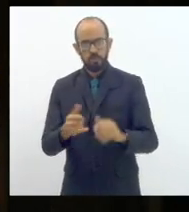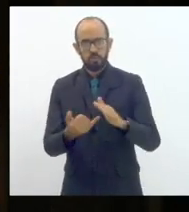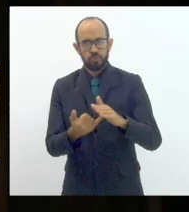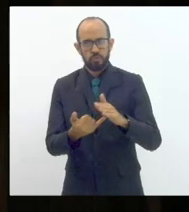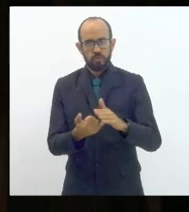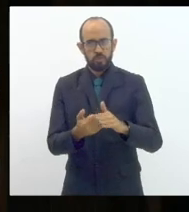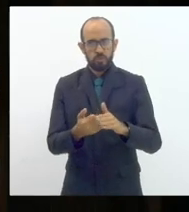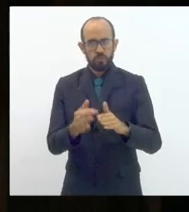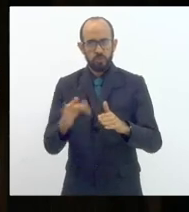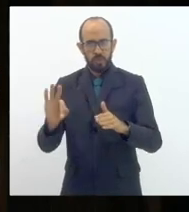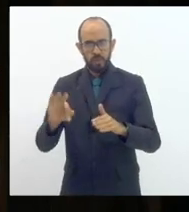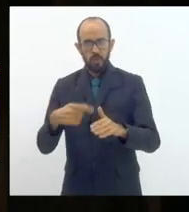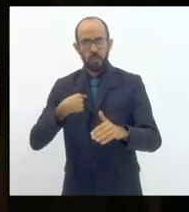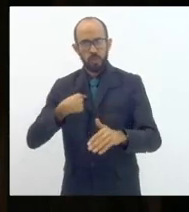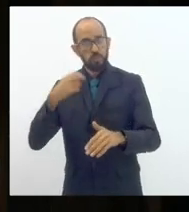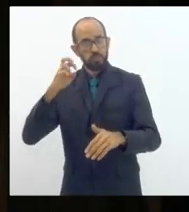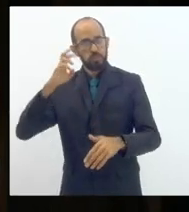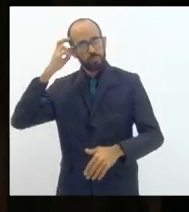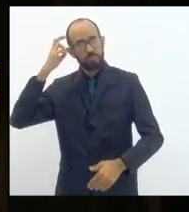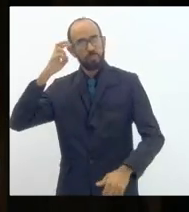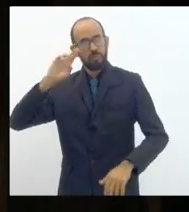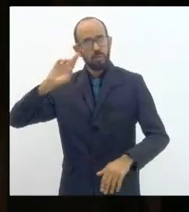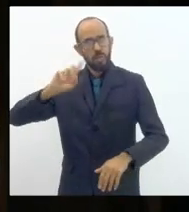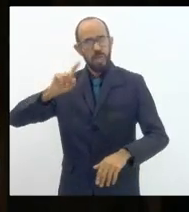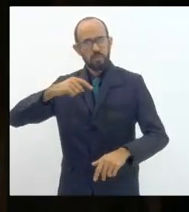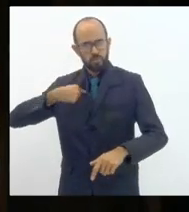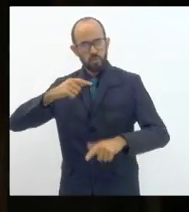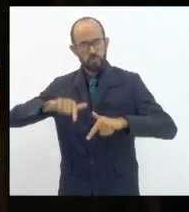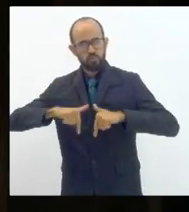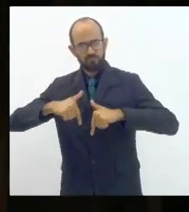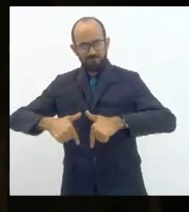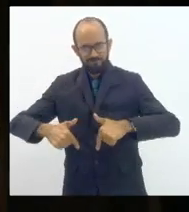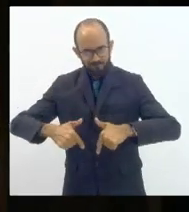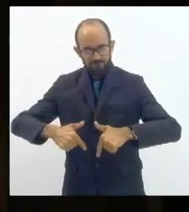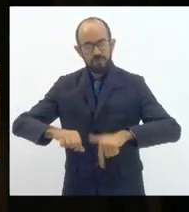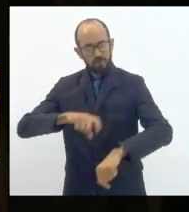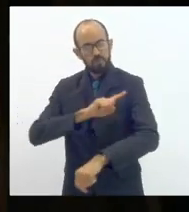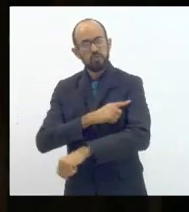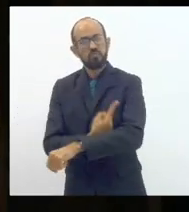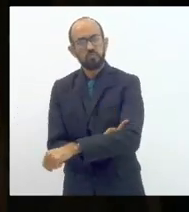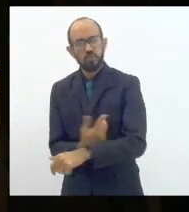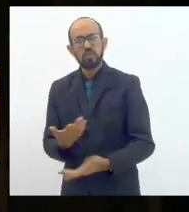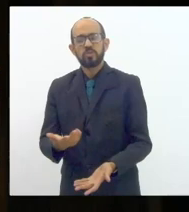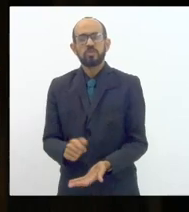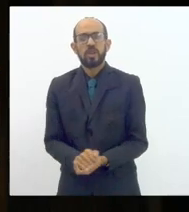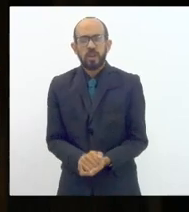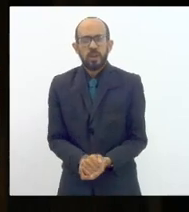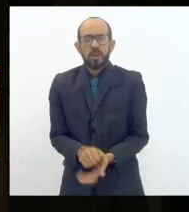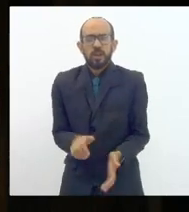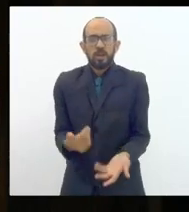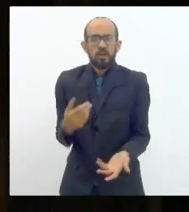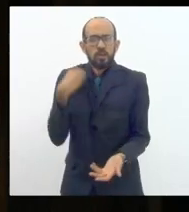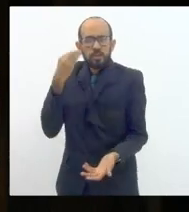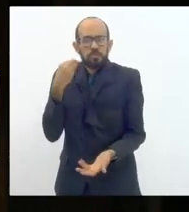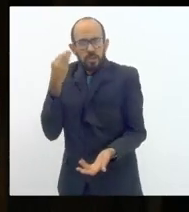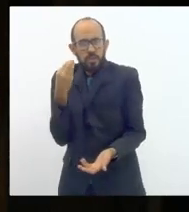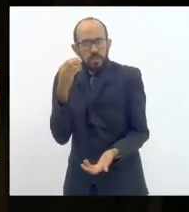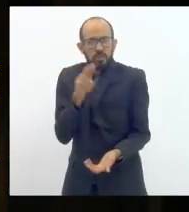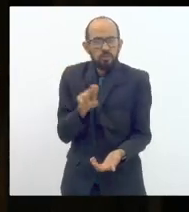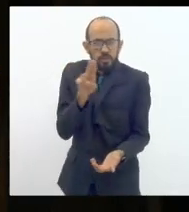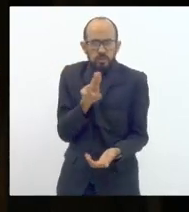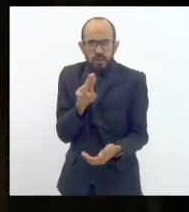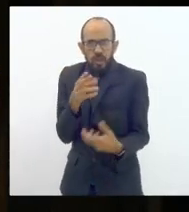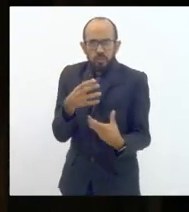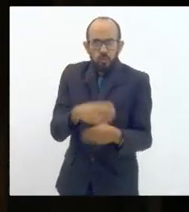inteligente, eu me considero esforçado, né? Tem uma diferença. E como tenho um pouco de experiência em universidade,